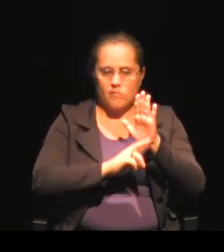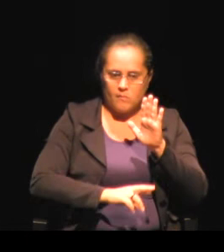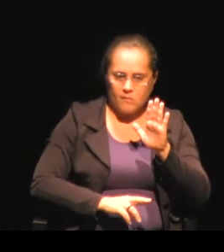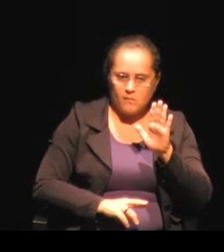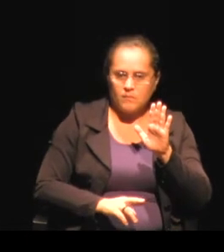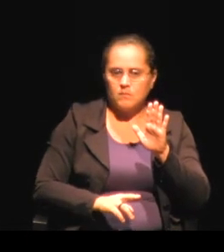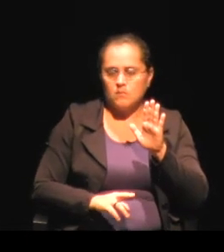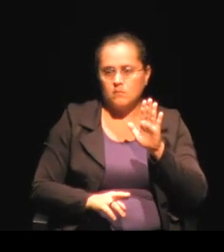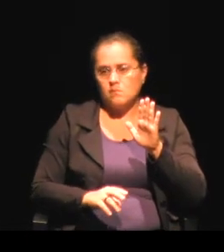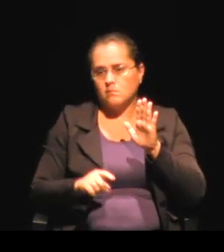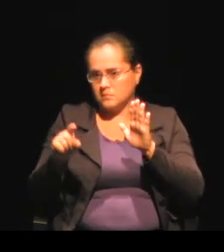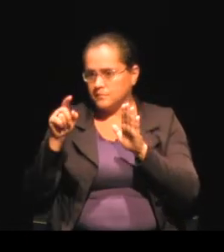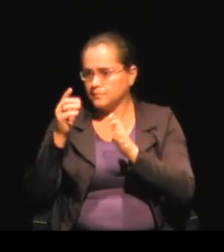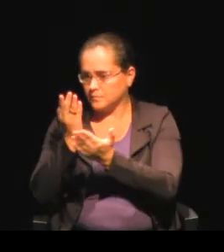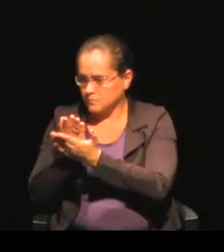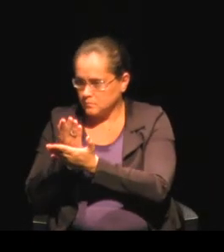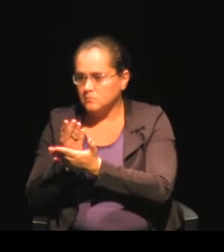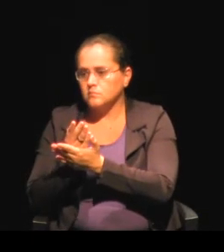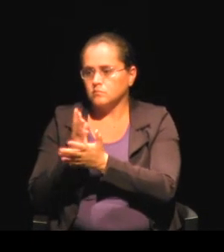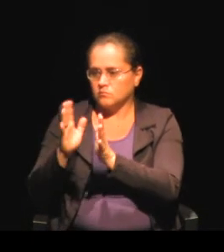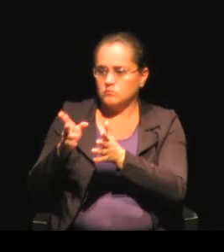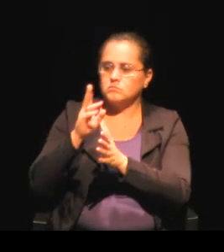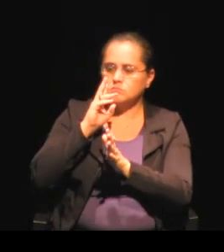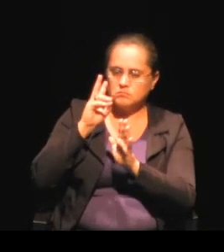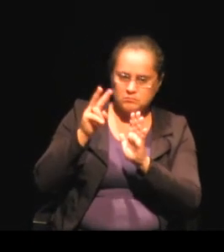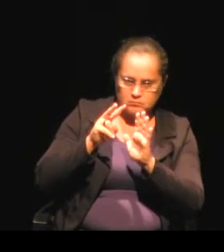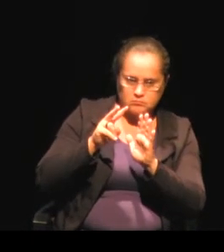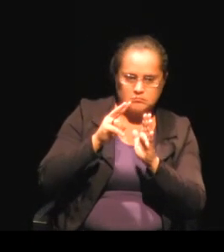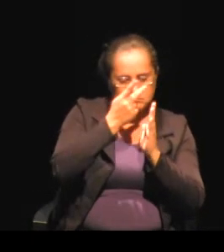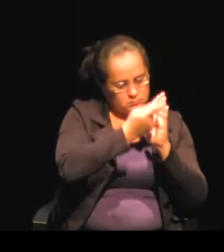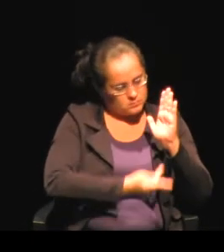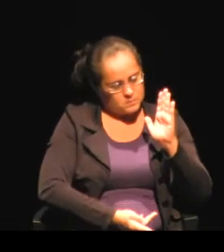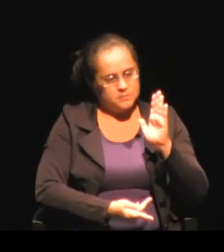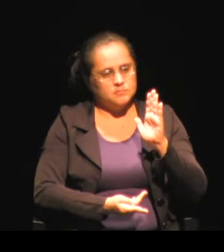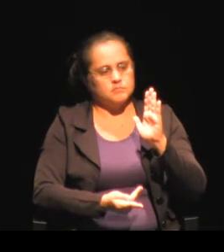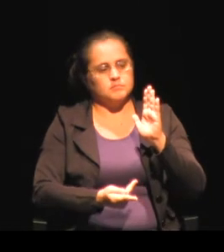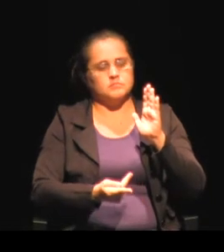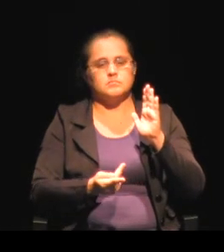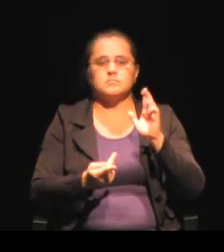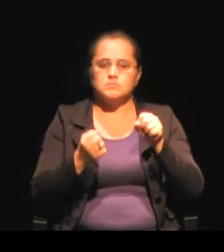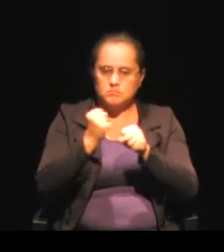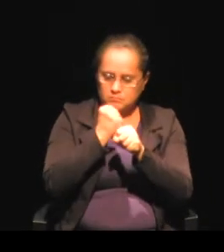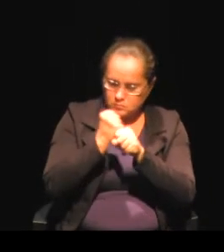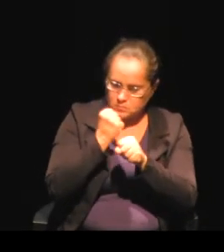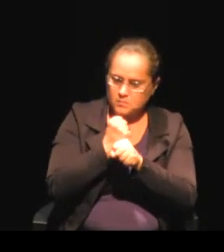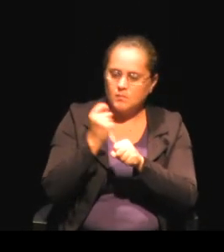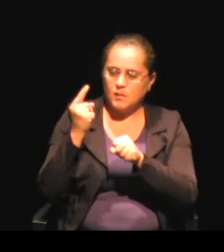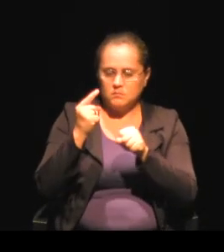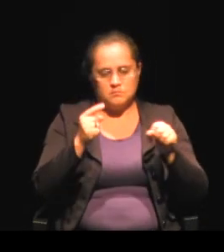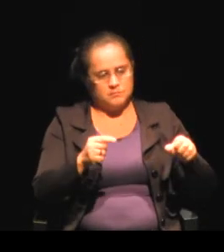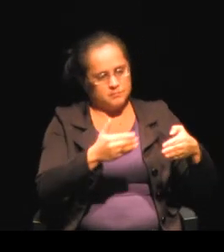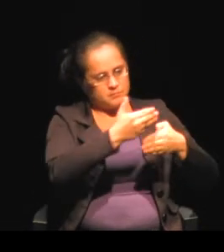reduções jesuíticas eram cidades que chegavam a 7.000 pessoas, e construídas como cidade, com ruas, com tudo mais, onde se